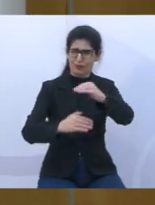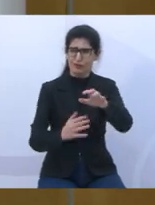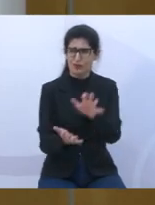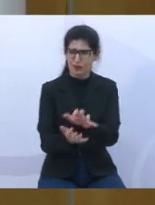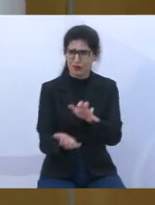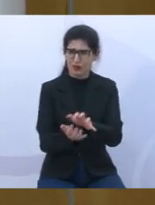vamos continuar em frente